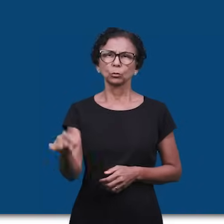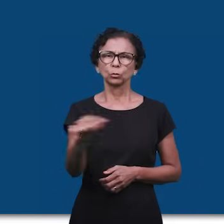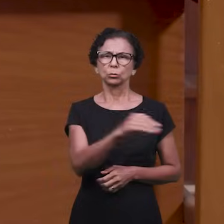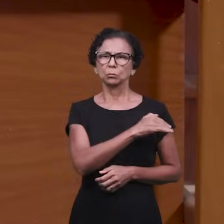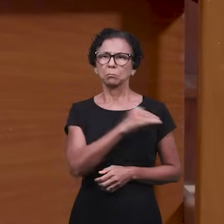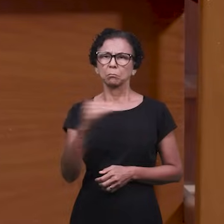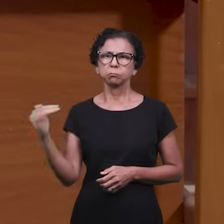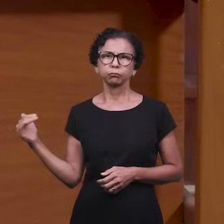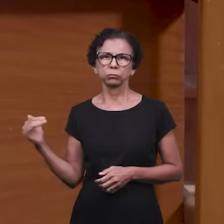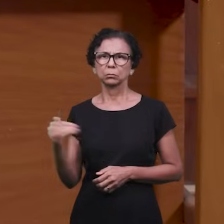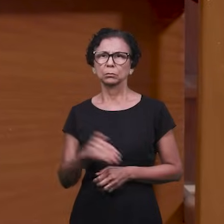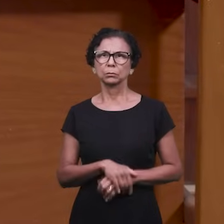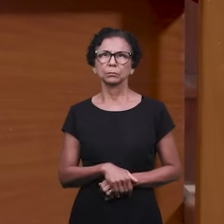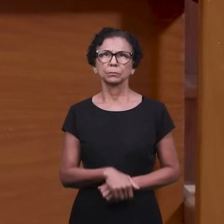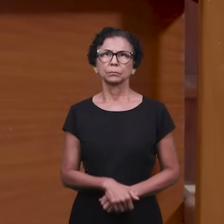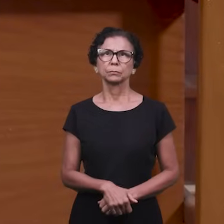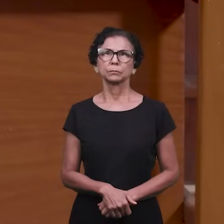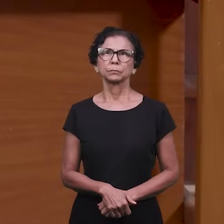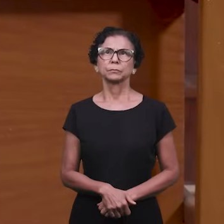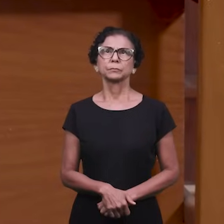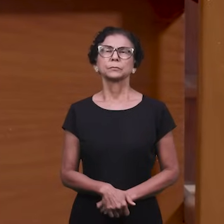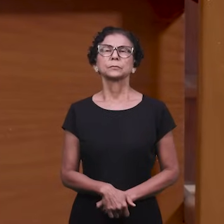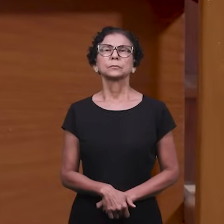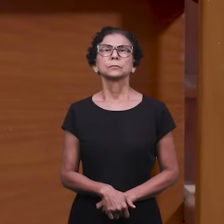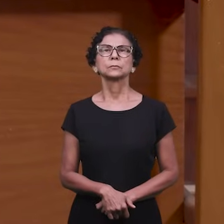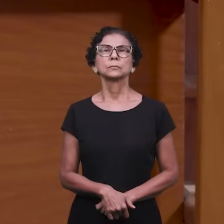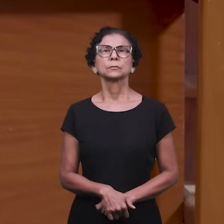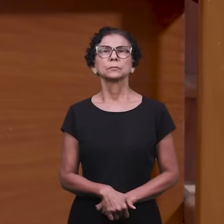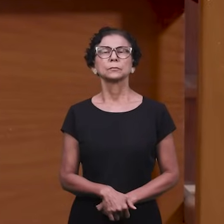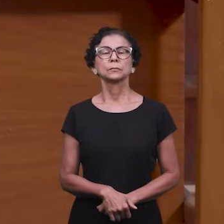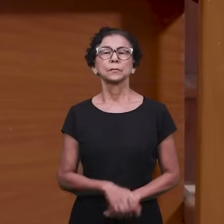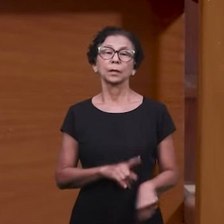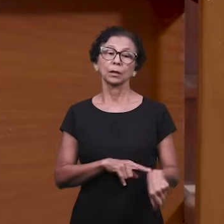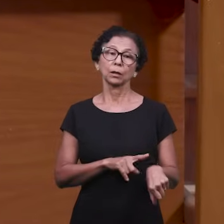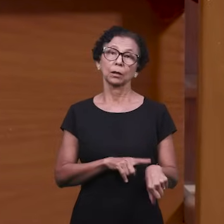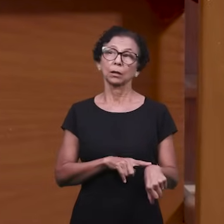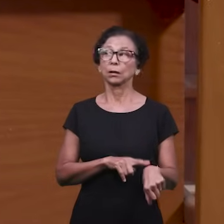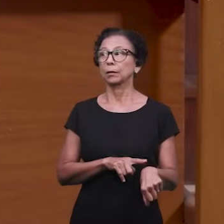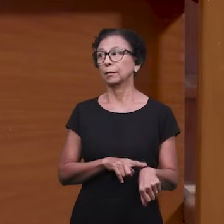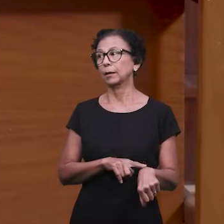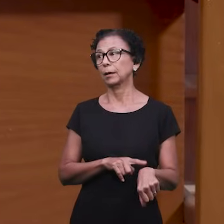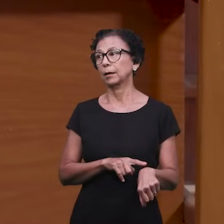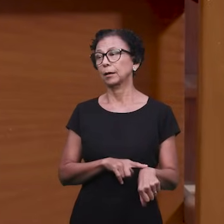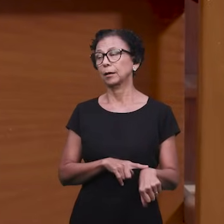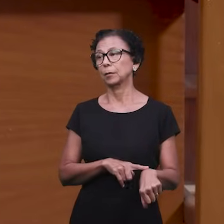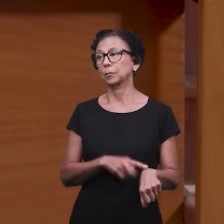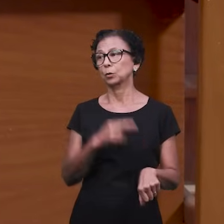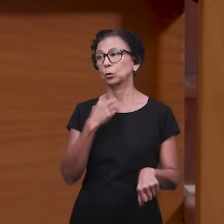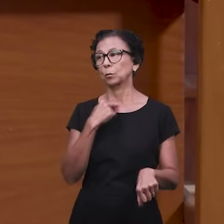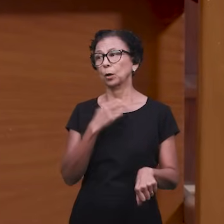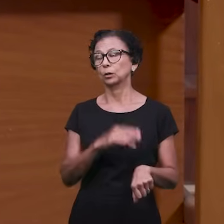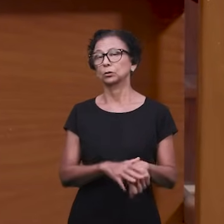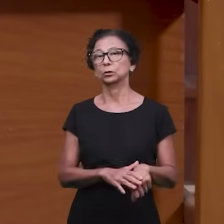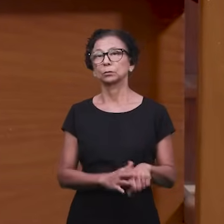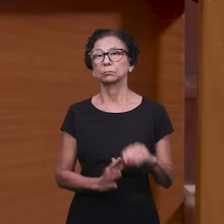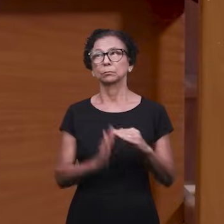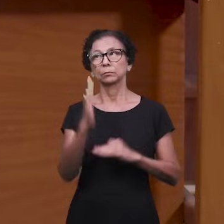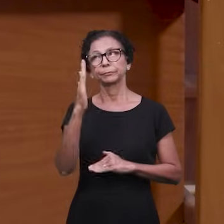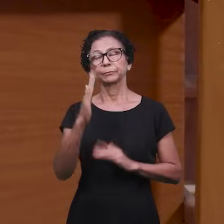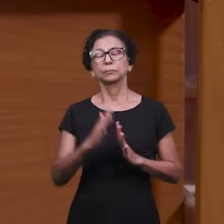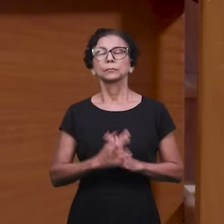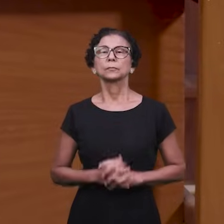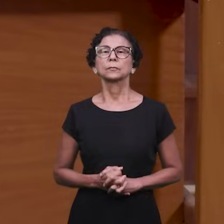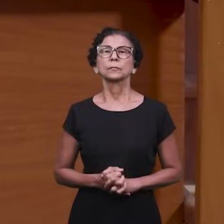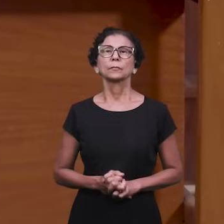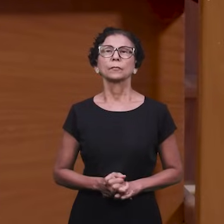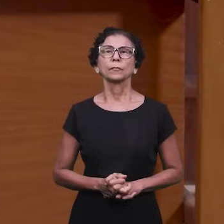escolhidos. Agora, nós temos que chegar, daí está já passando o tempo, que normalmente não pode passar de muito de meia hora, não. Eu gostaria só de lembrar o seguinte,